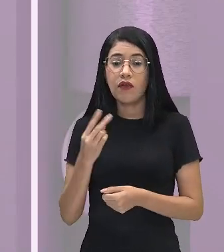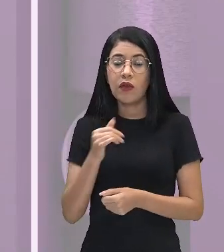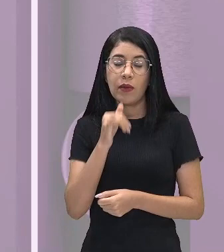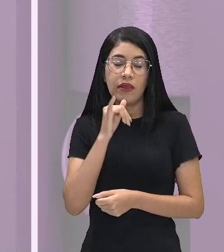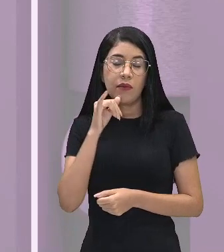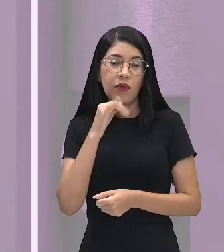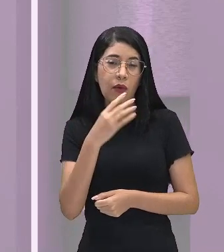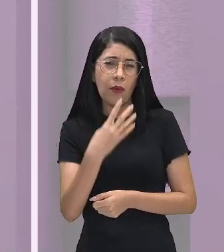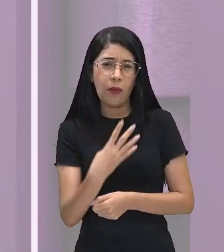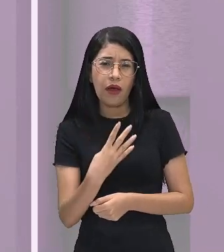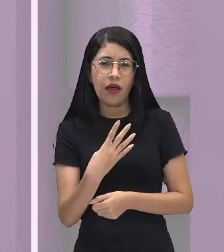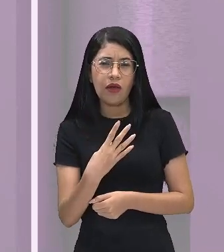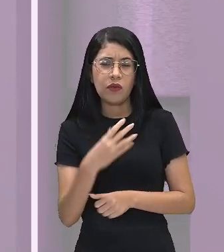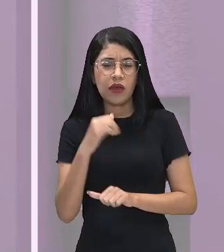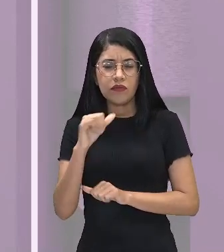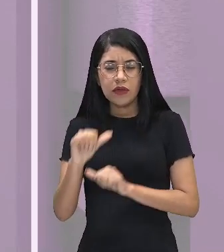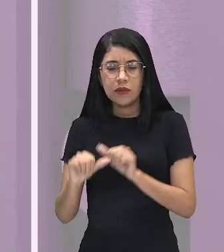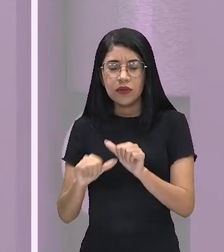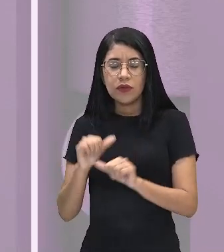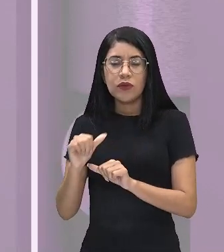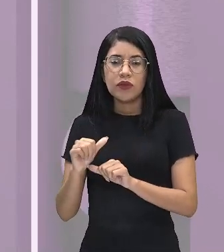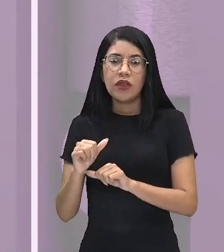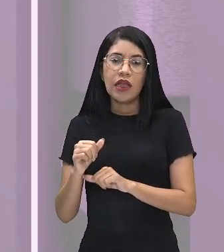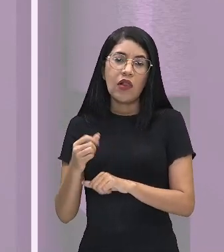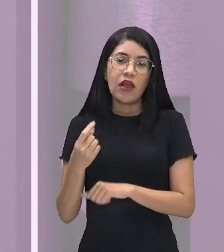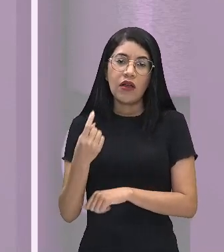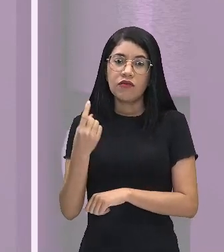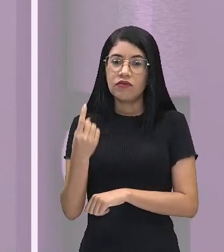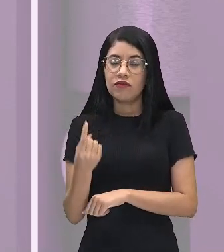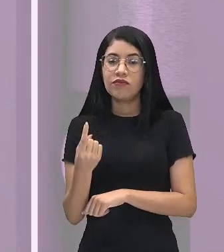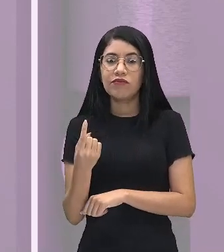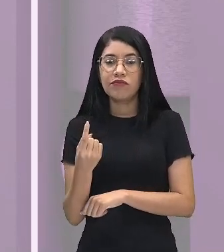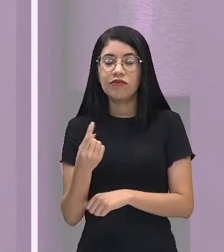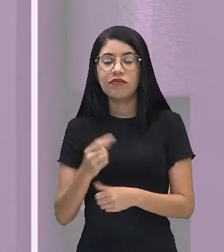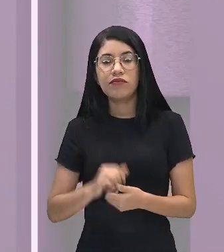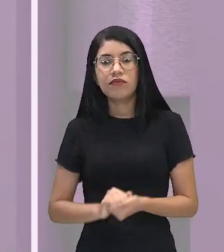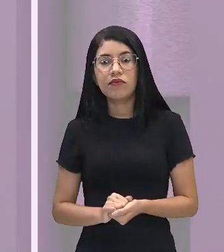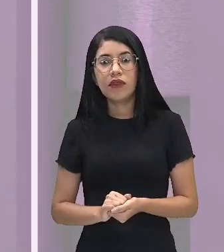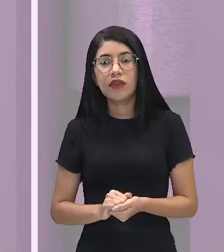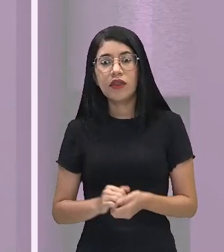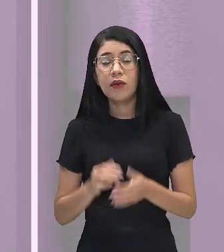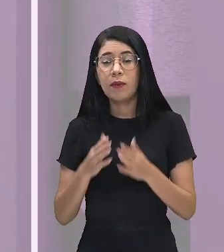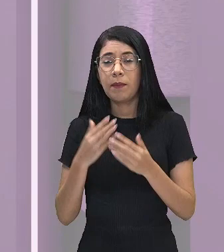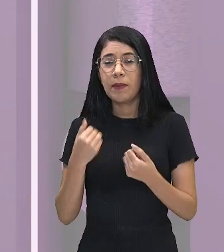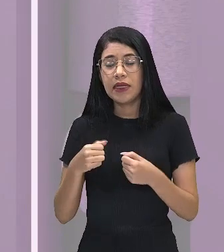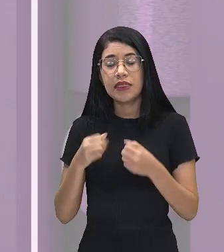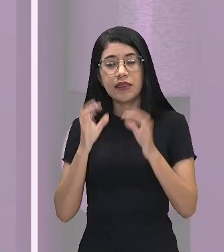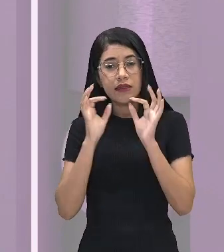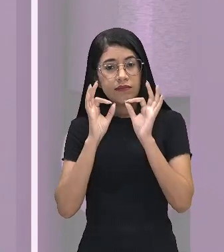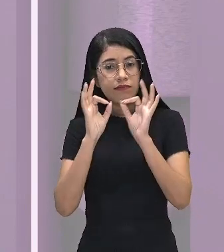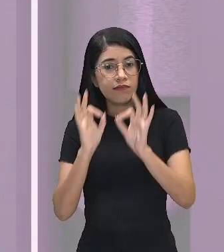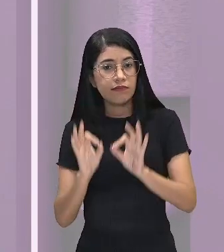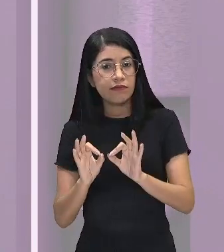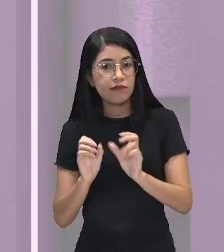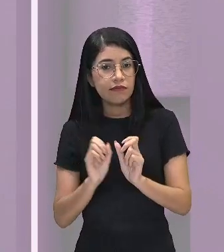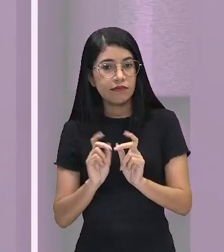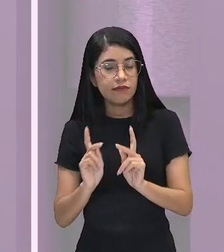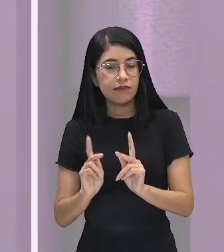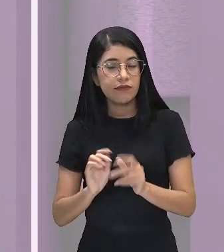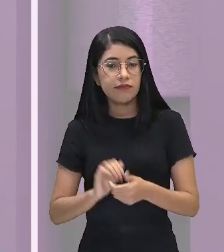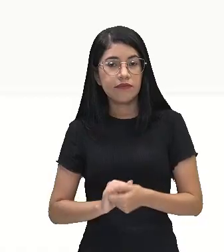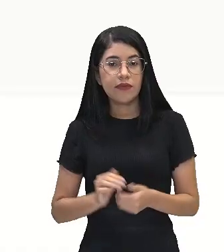4, você pegar e substituir o A por 1. Então, por favor, fiquem muito atentos com esse detalhe.